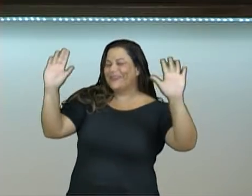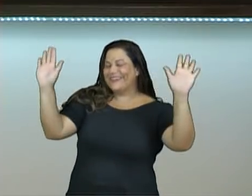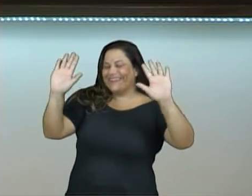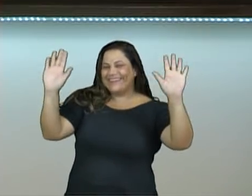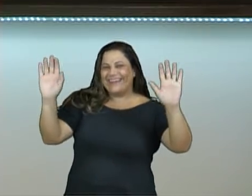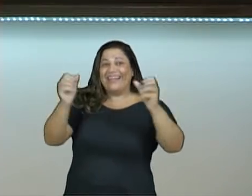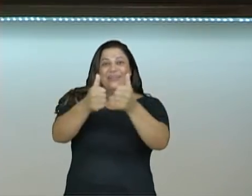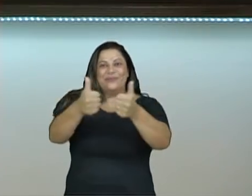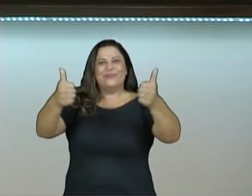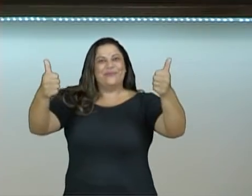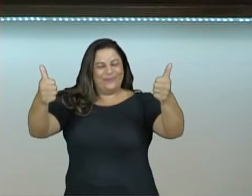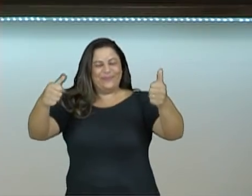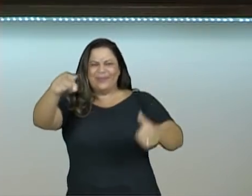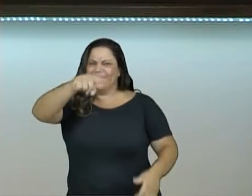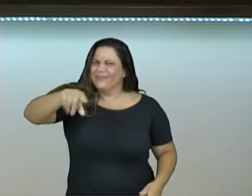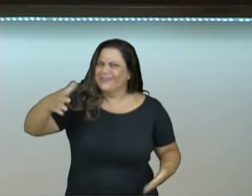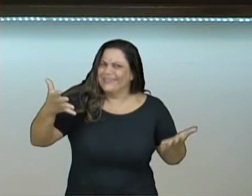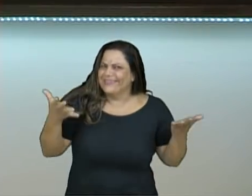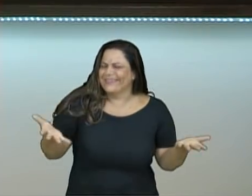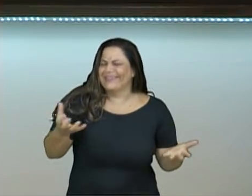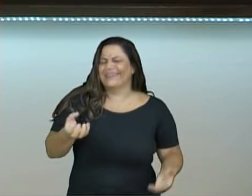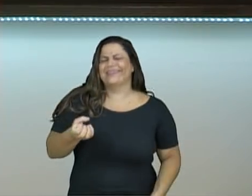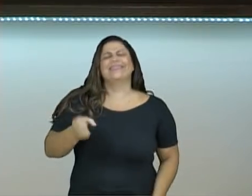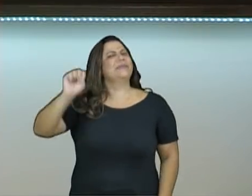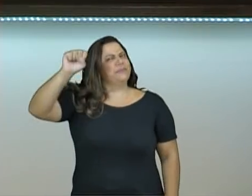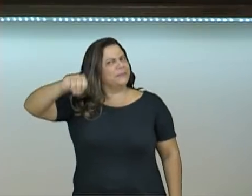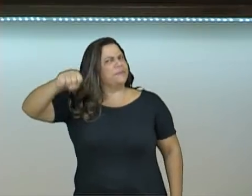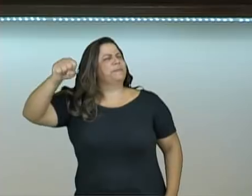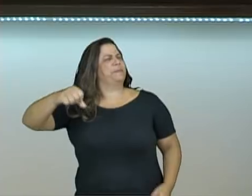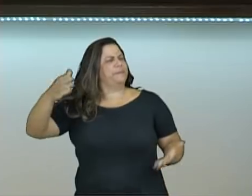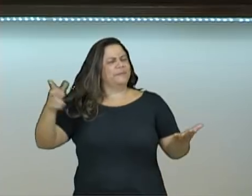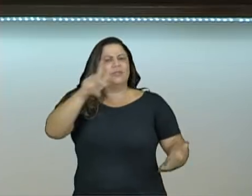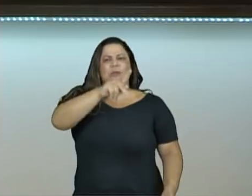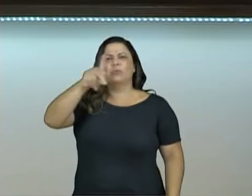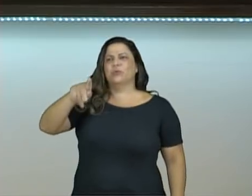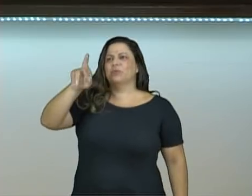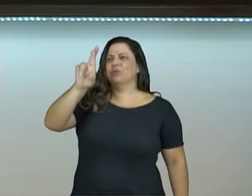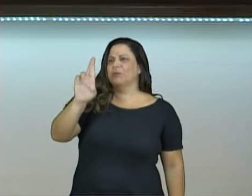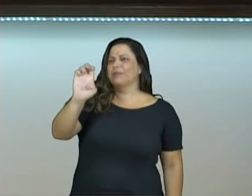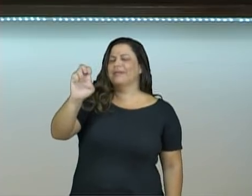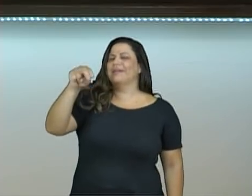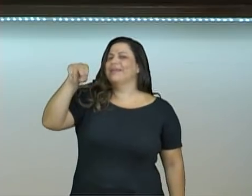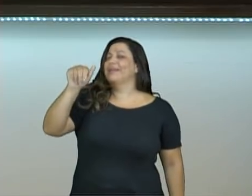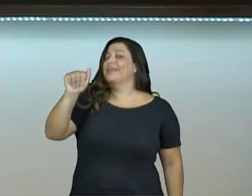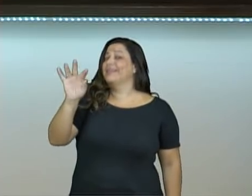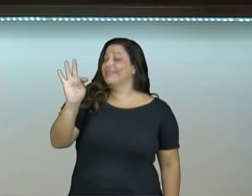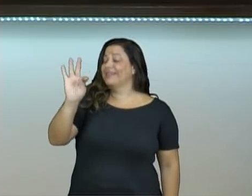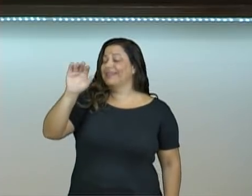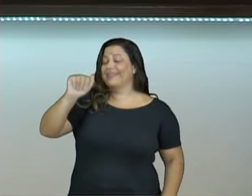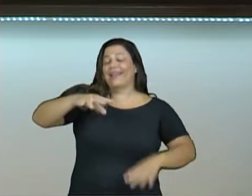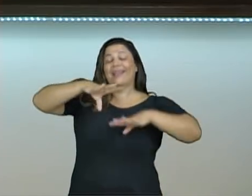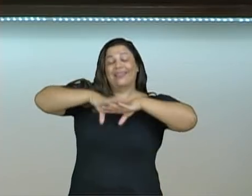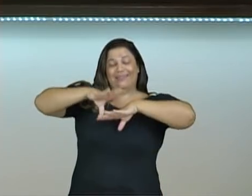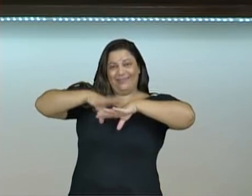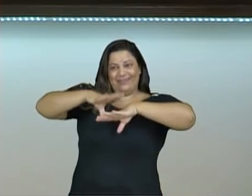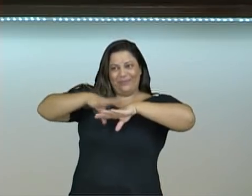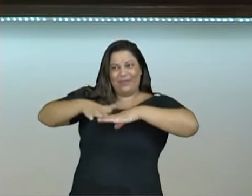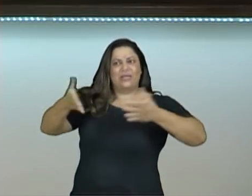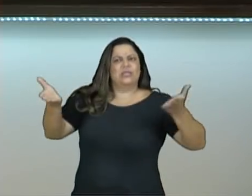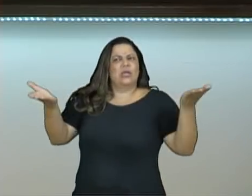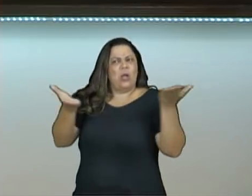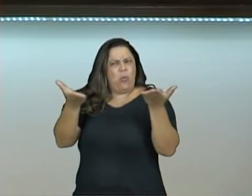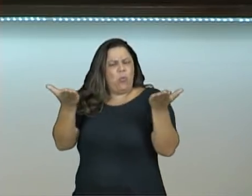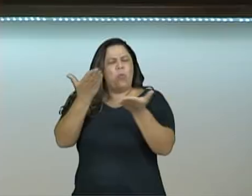Olá, pessoal, tudo bem com vocês? Espero que sim. Eu sou a professora Renata, de matemática, e vou trabalhar com vocês hoje uma